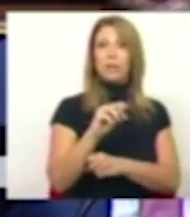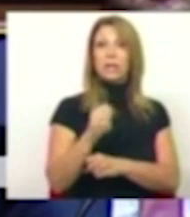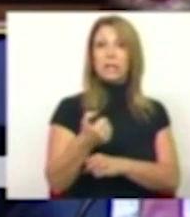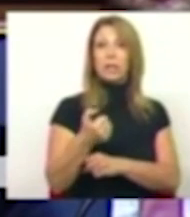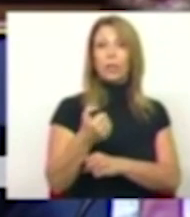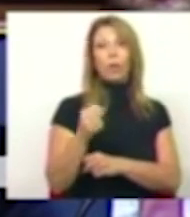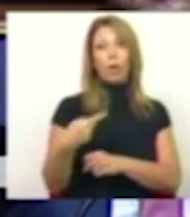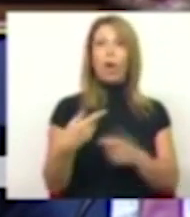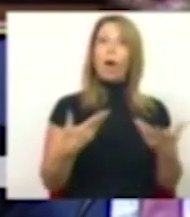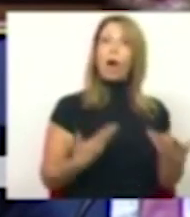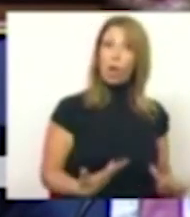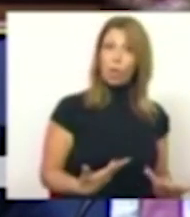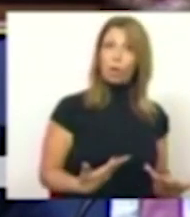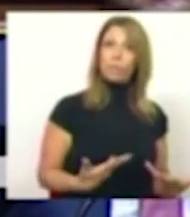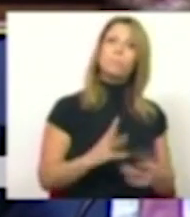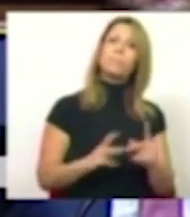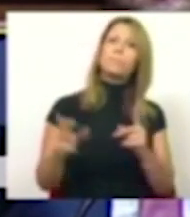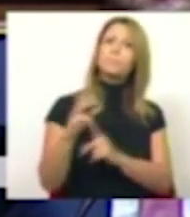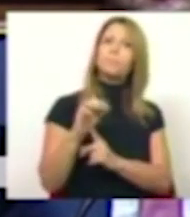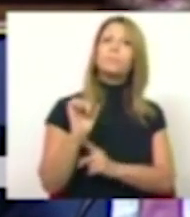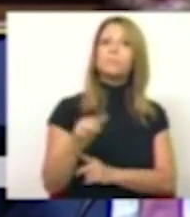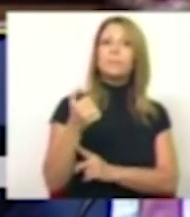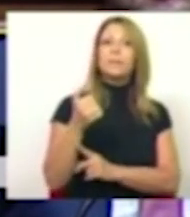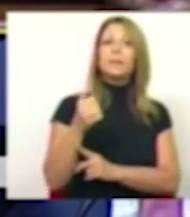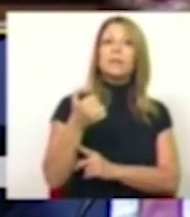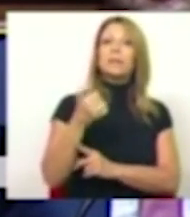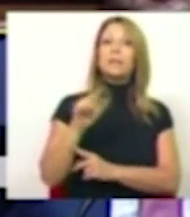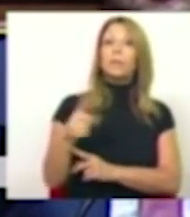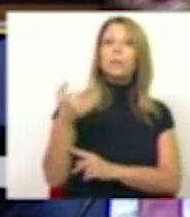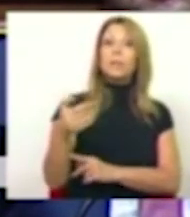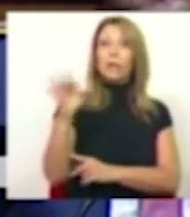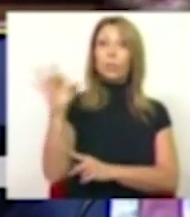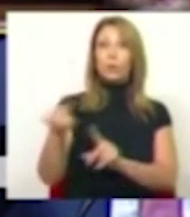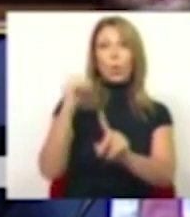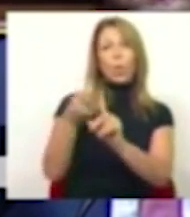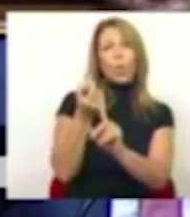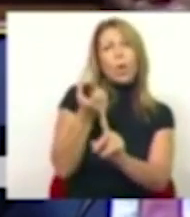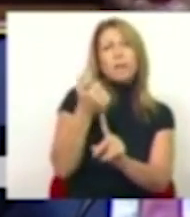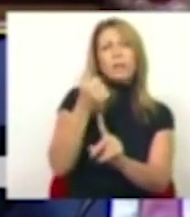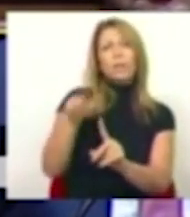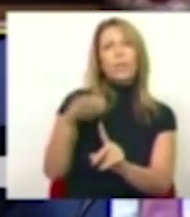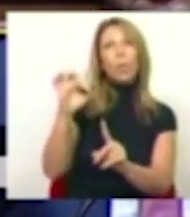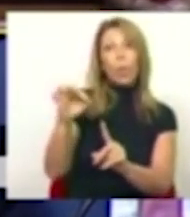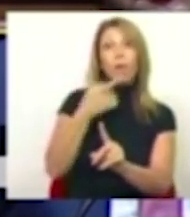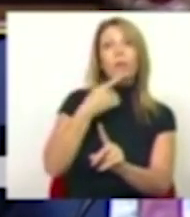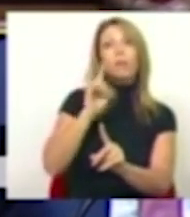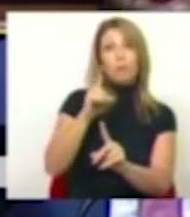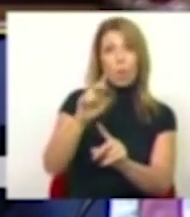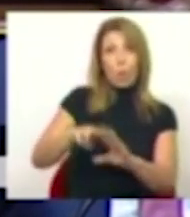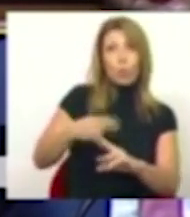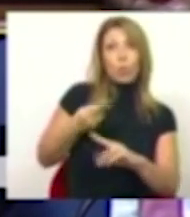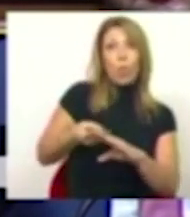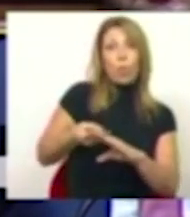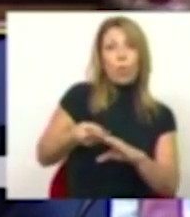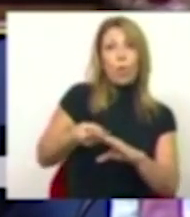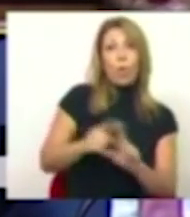635 agora, é um aumento de 5,7% ao ano, quase 5,8%, ou seja, é o dobro, exatamente o dobro,